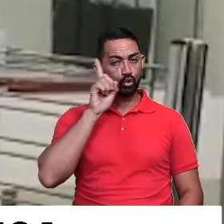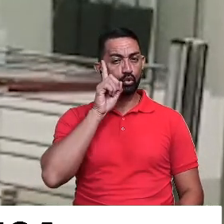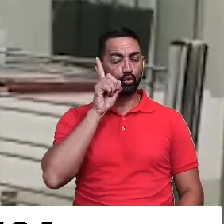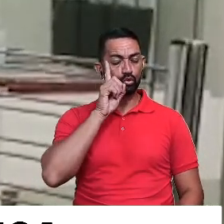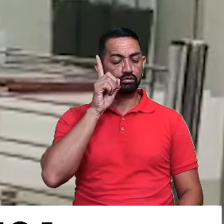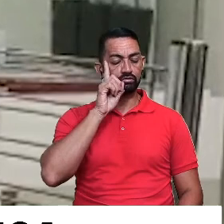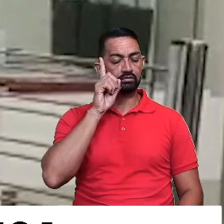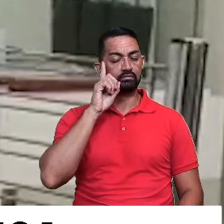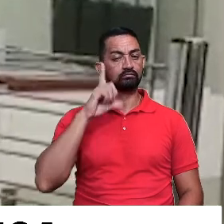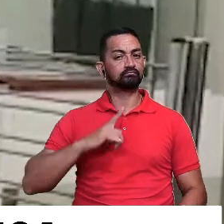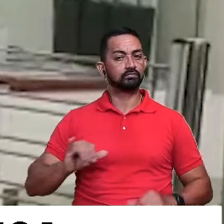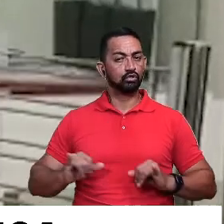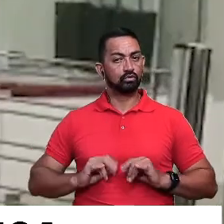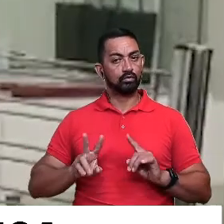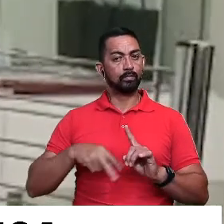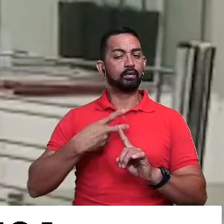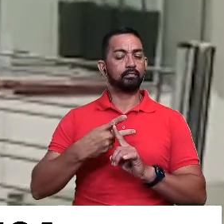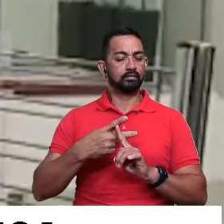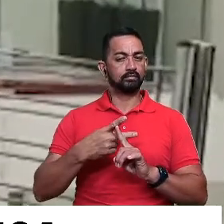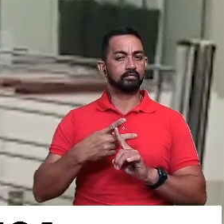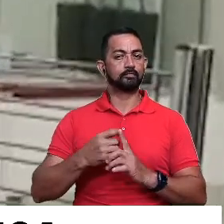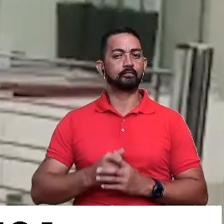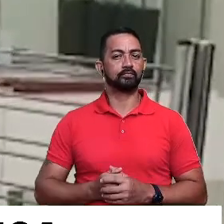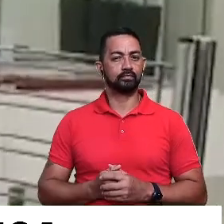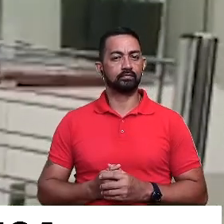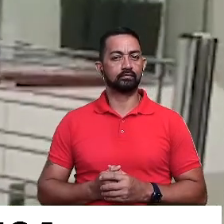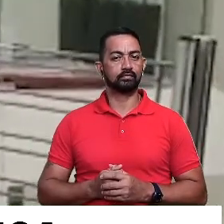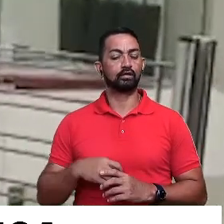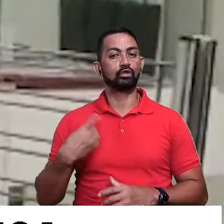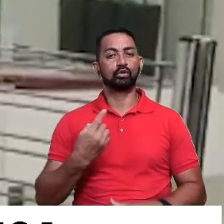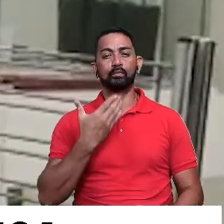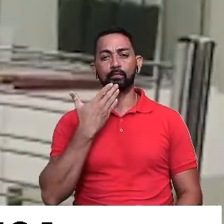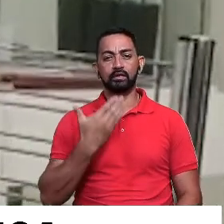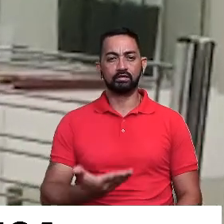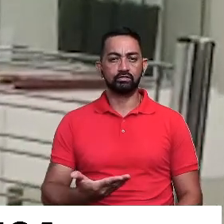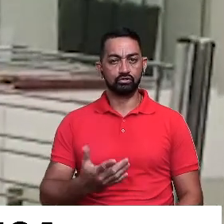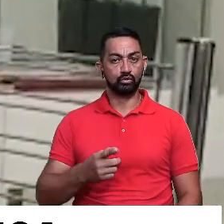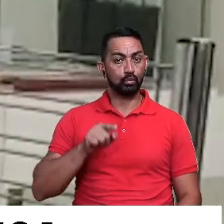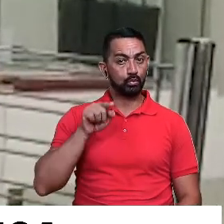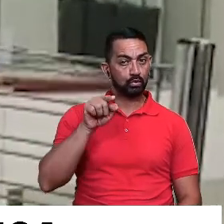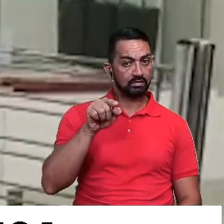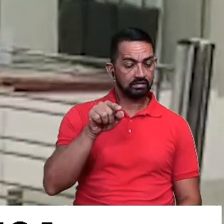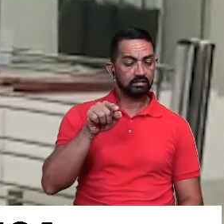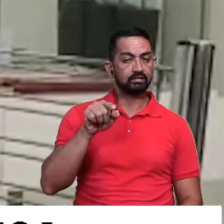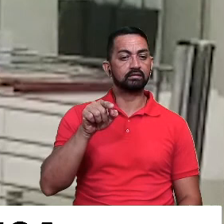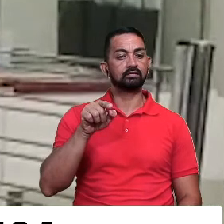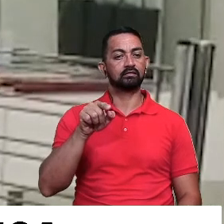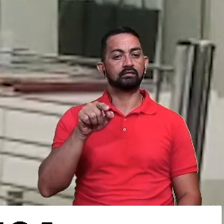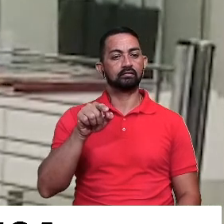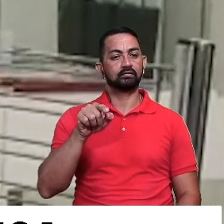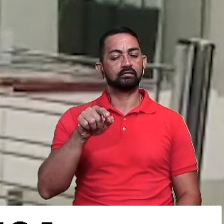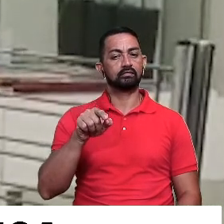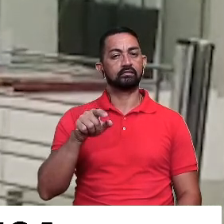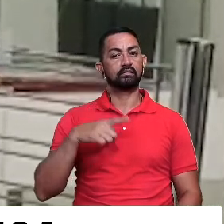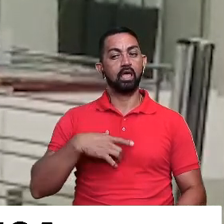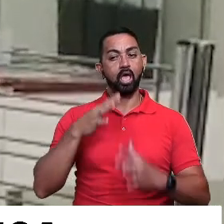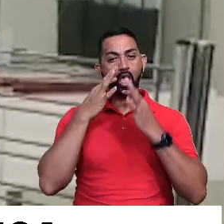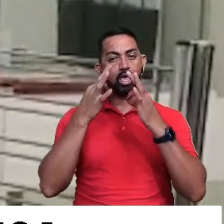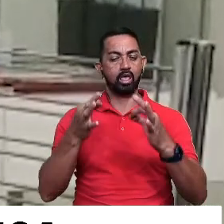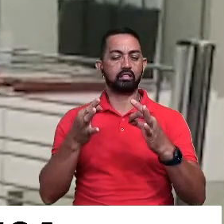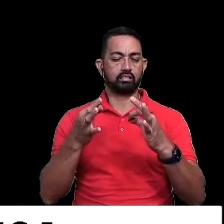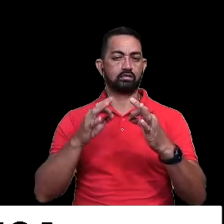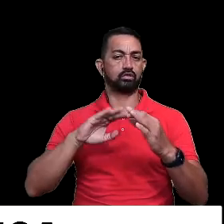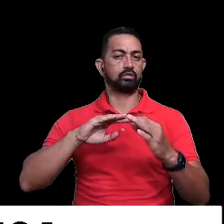que passa, nosso sofrimento aumenta muito mais. Então nós pedimos que vocês olhem para